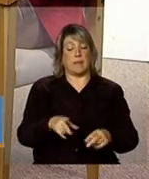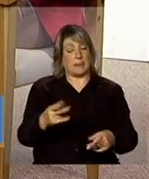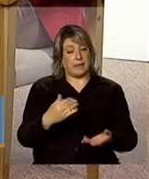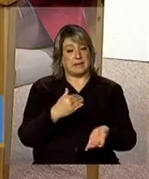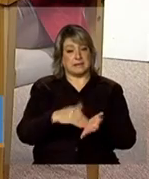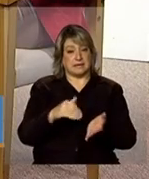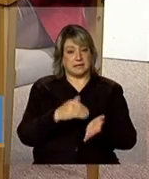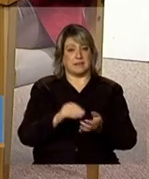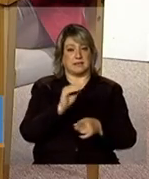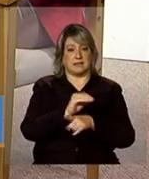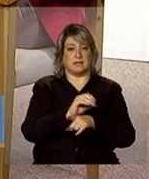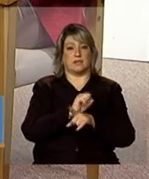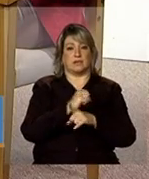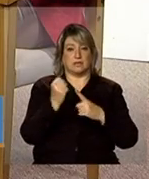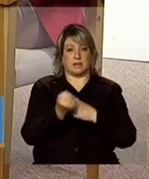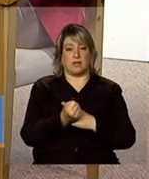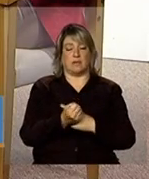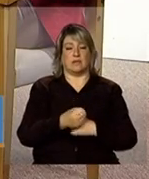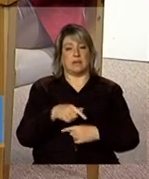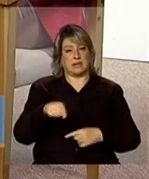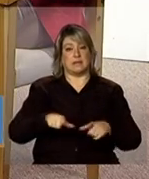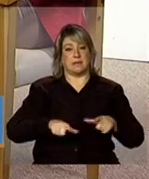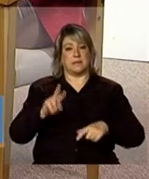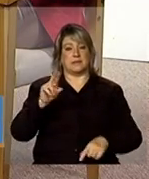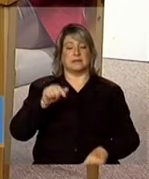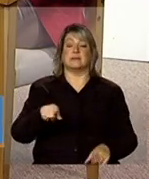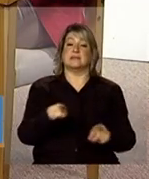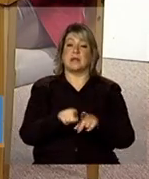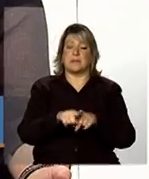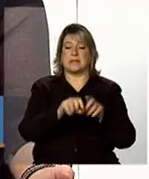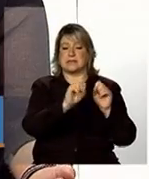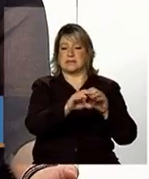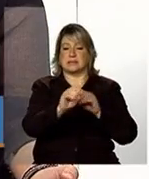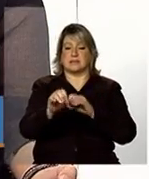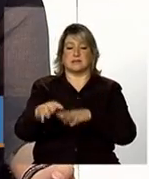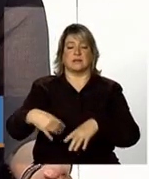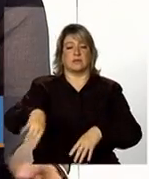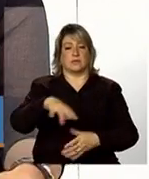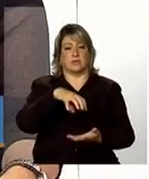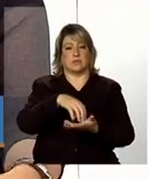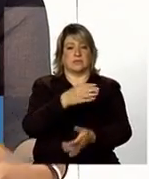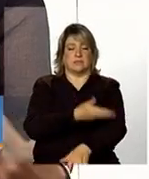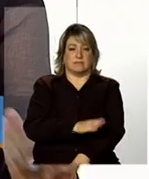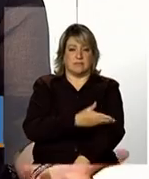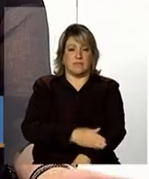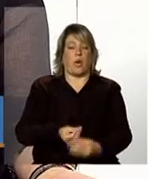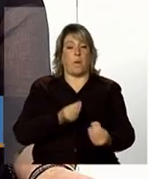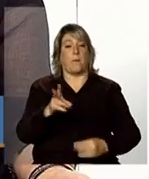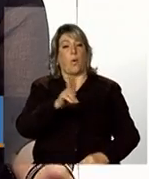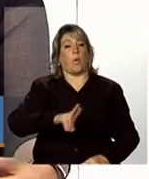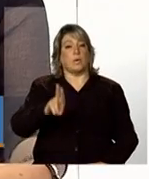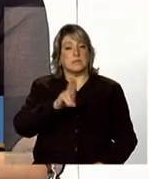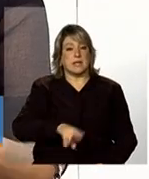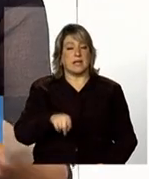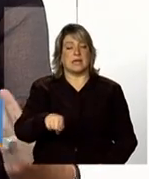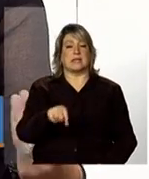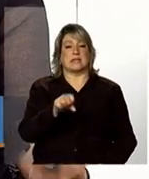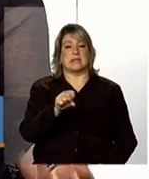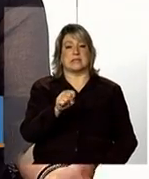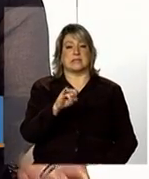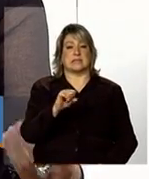Assistência Social além do que capacitar as equipes para a utilização do sistema capacitar as equipes